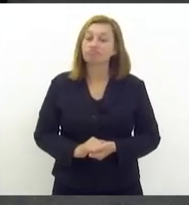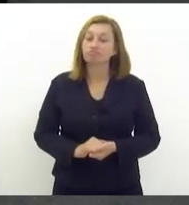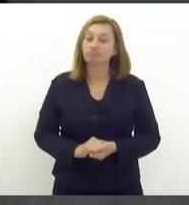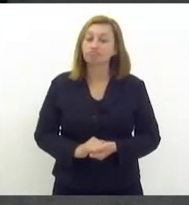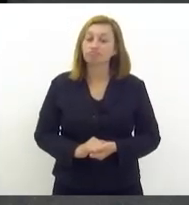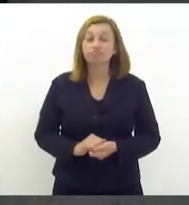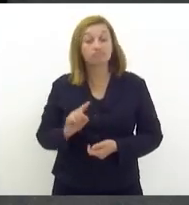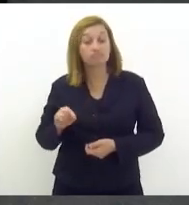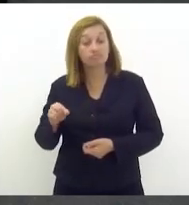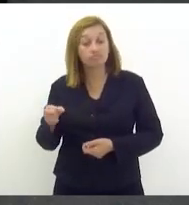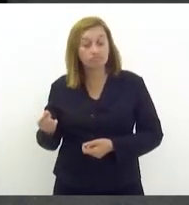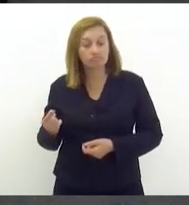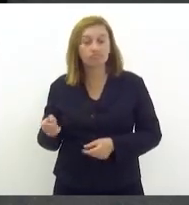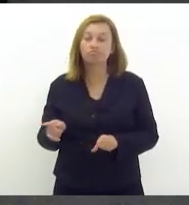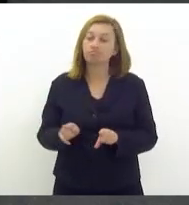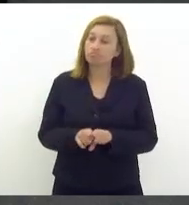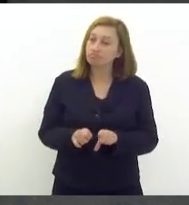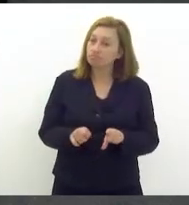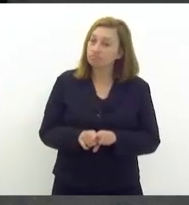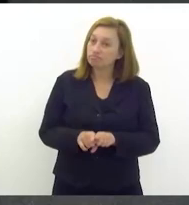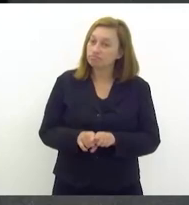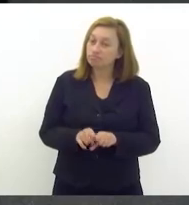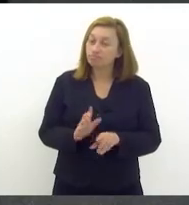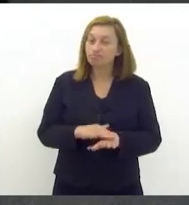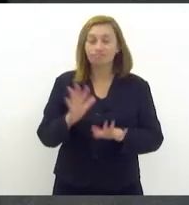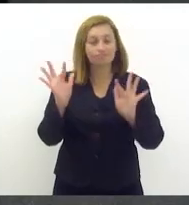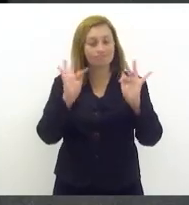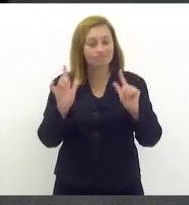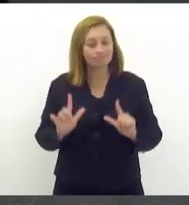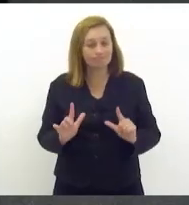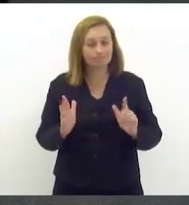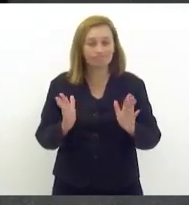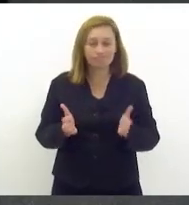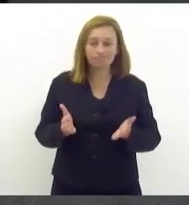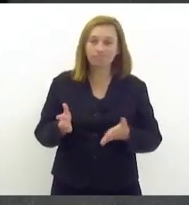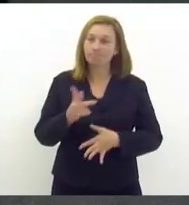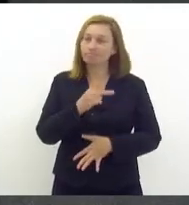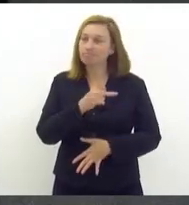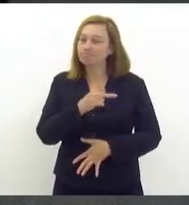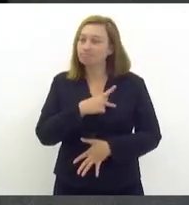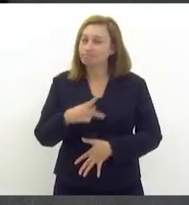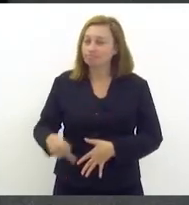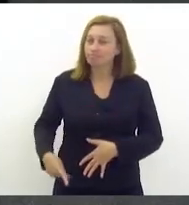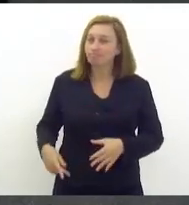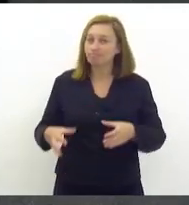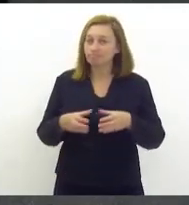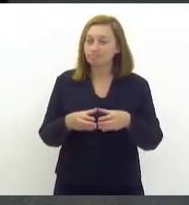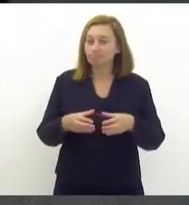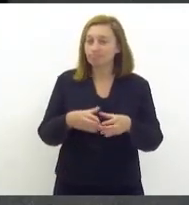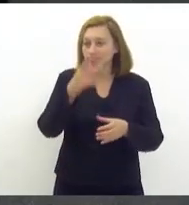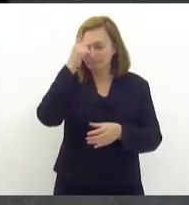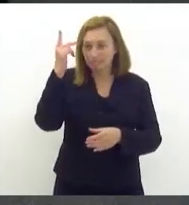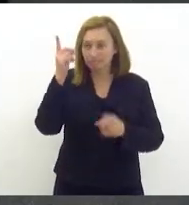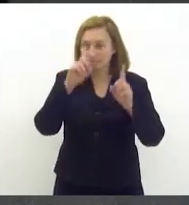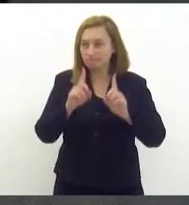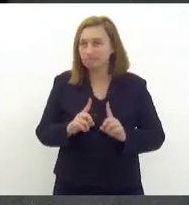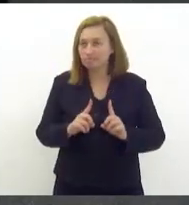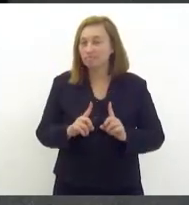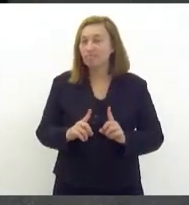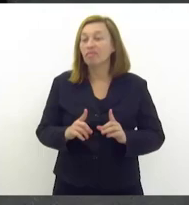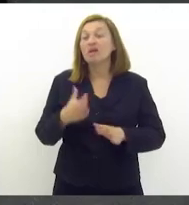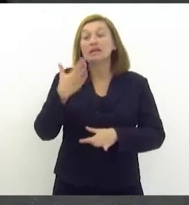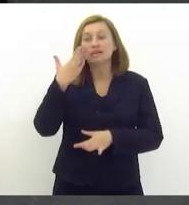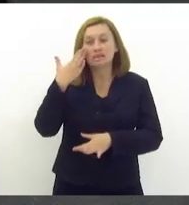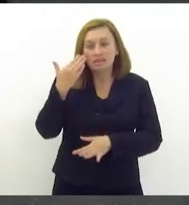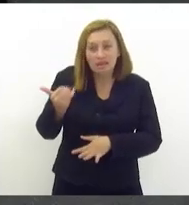de outra forma e ainda talvez ainda mais feliz por ser hoje o presidente da Comissão da pessoa com deficiência nós